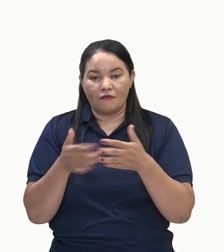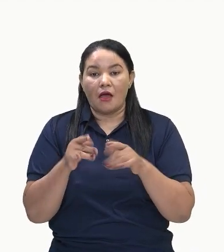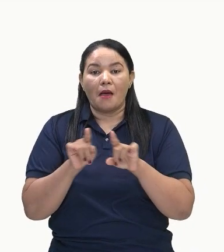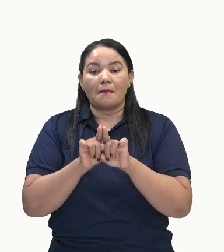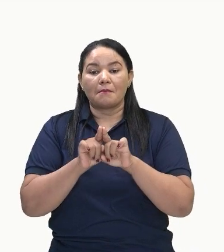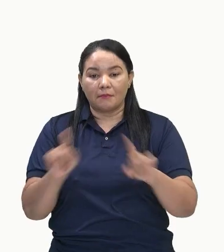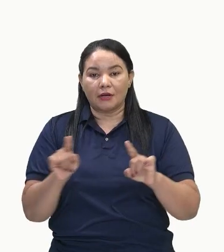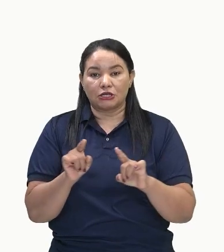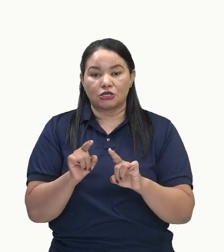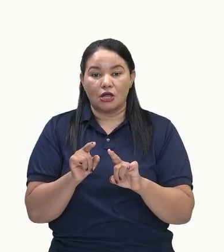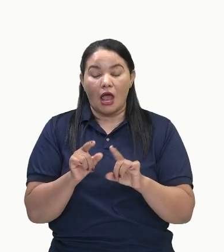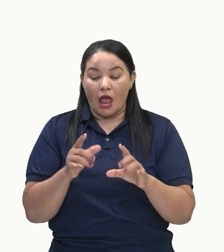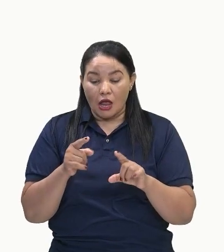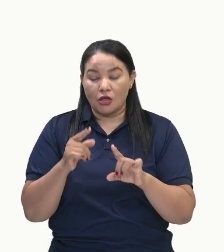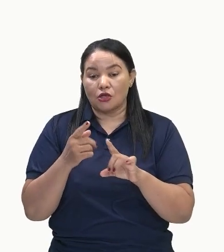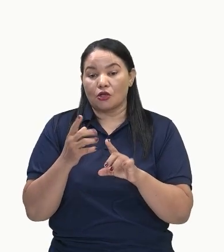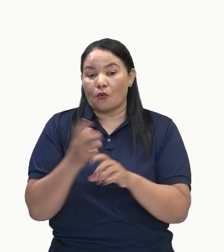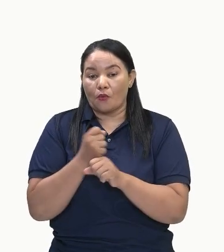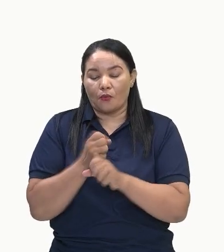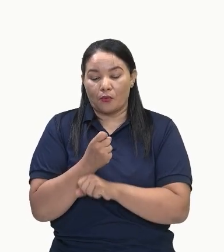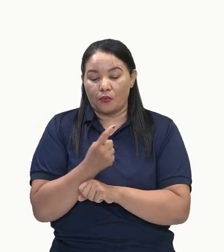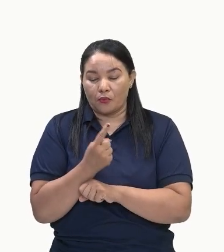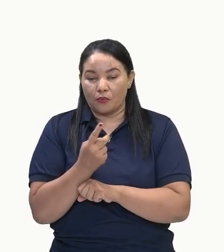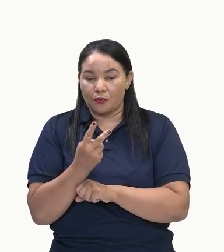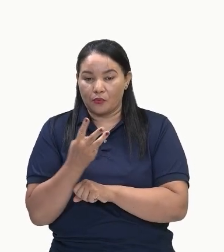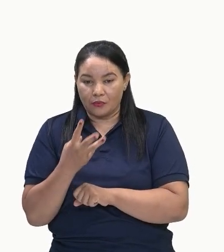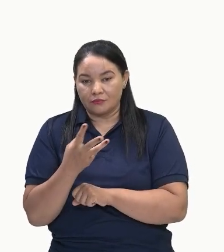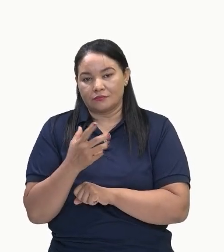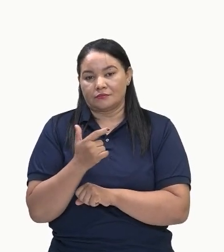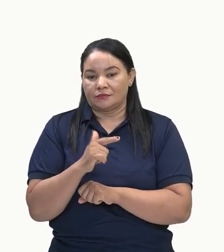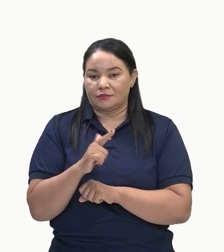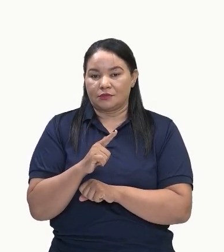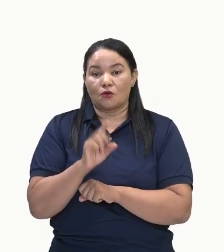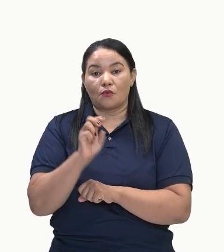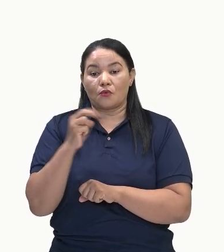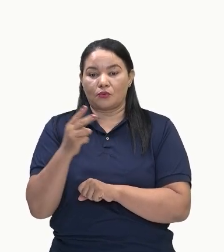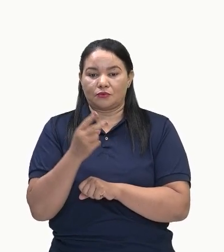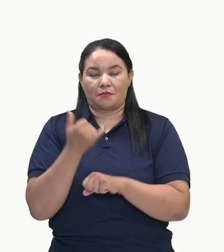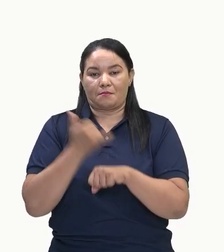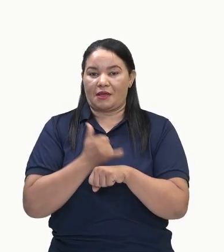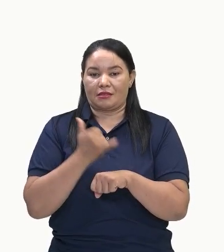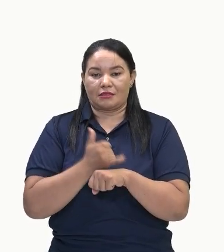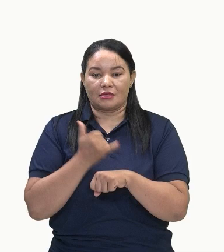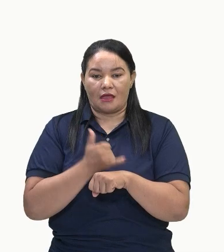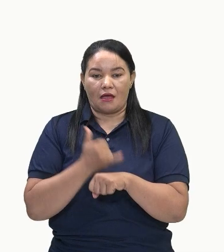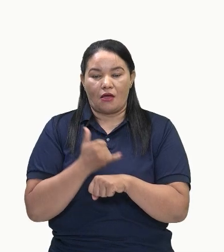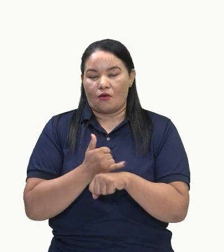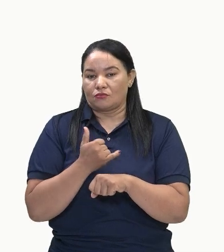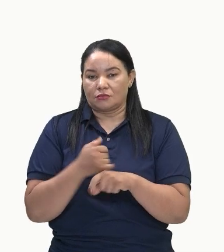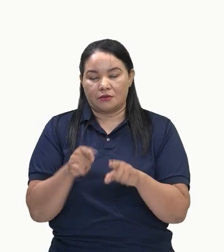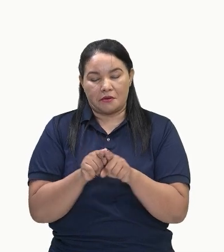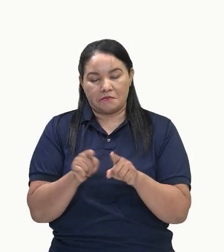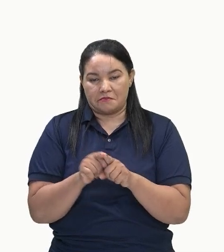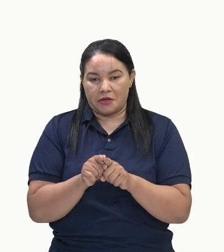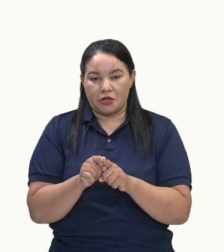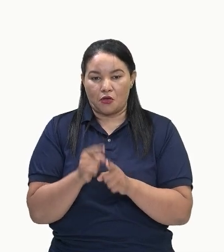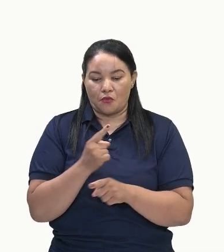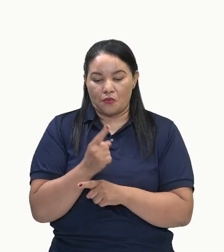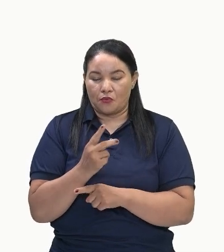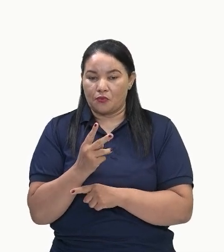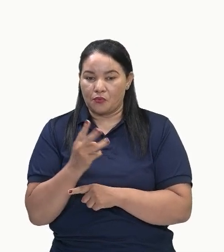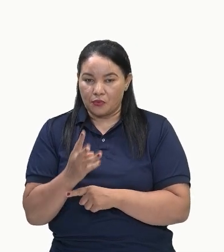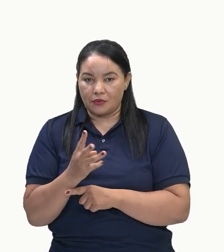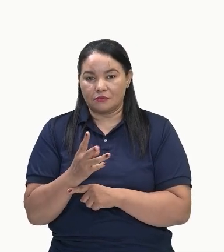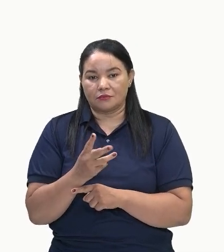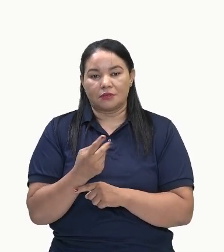metal, né? Metais também não dá para contar. Ele é sempre um substantivo incontável. Aqui nós